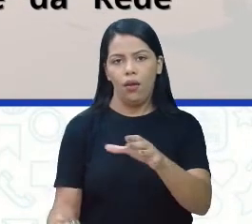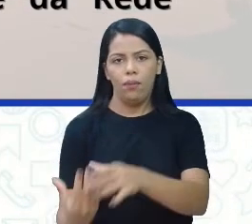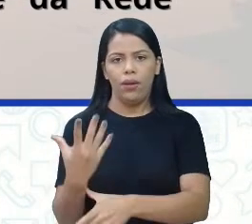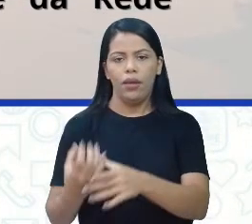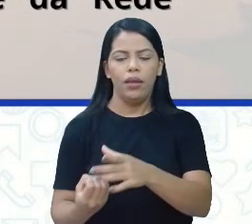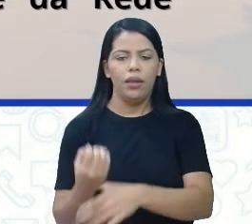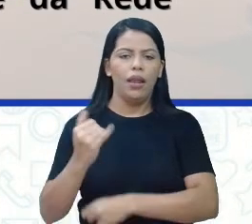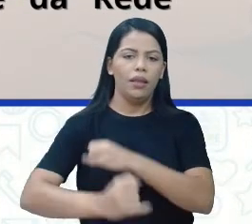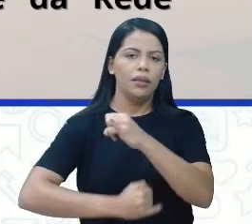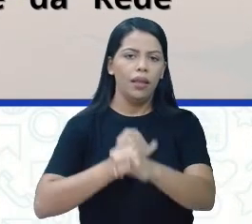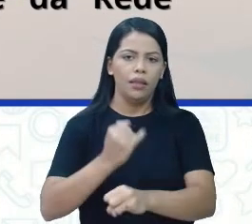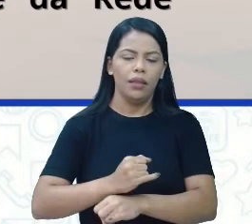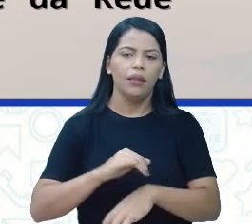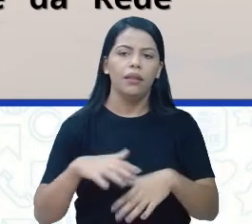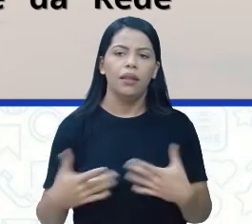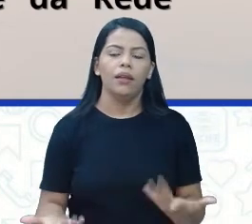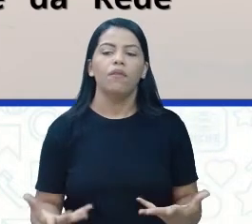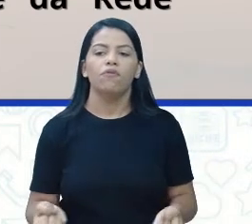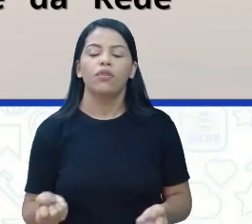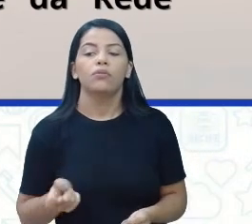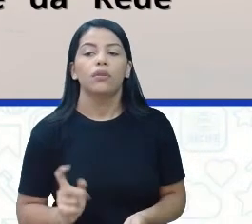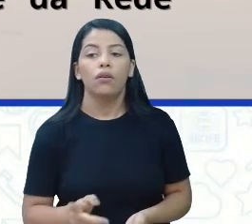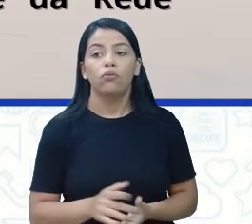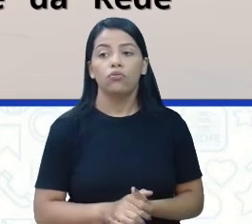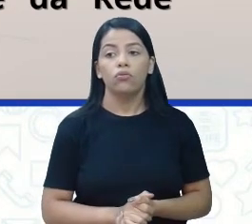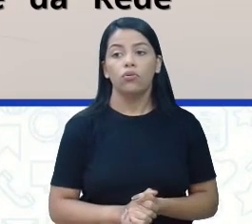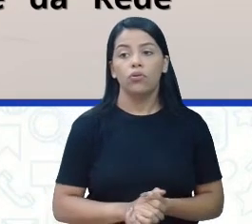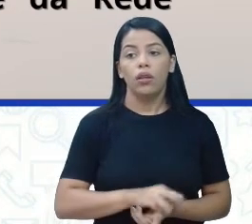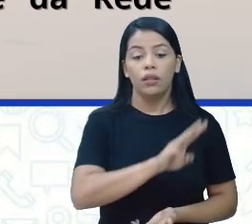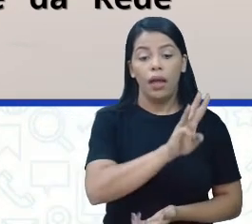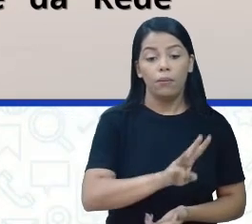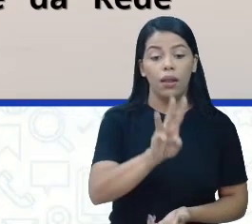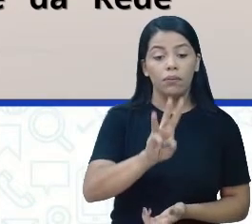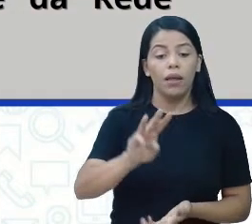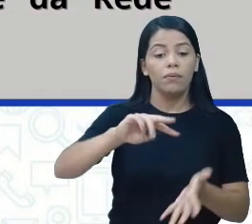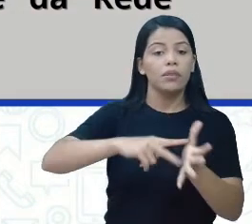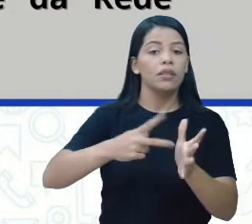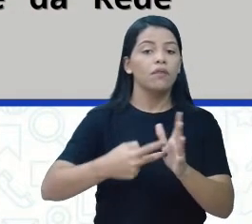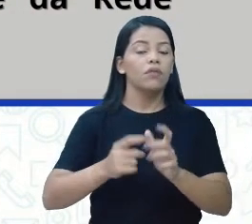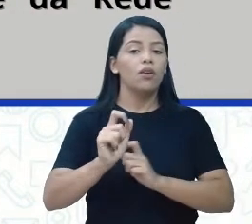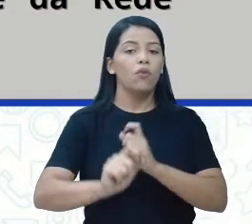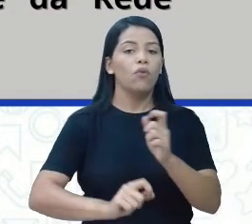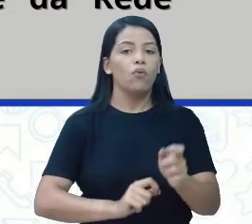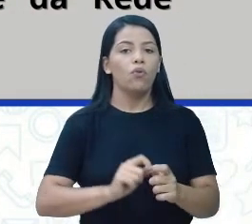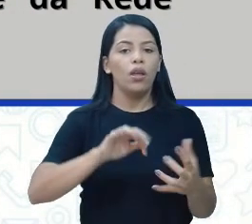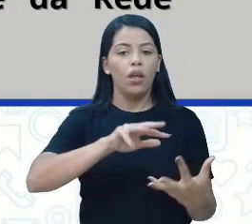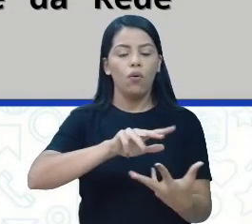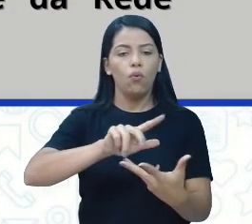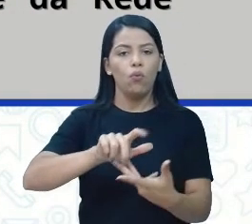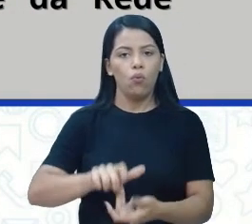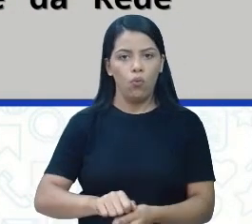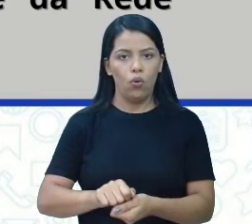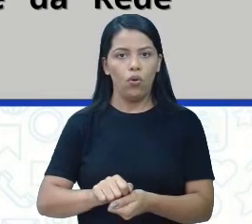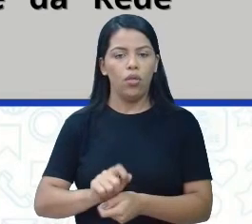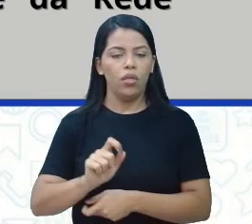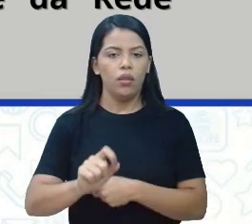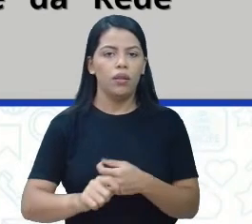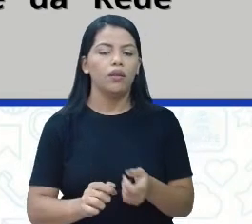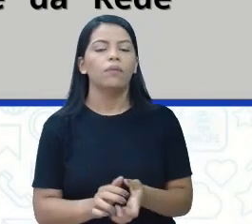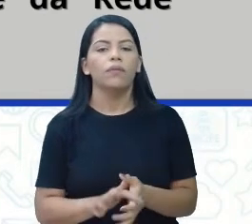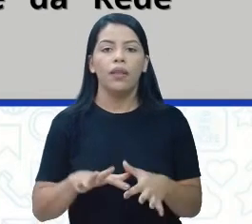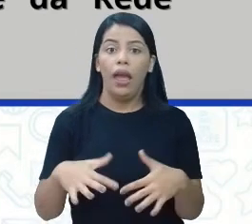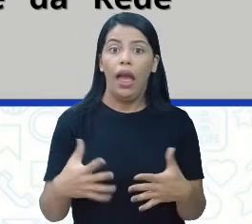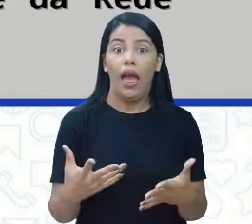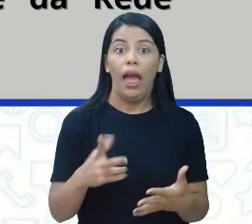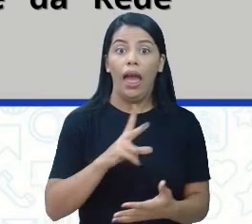navegadores, olha só ali, ó. Vamos lá, professor, o www, o que é que significa? World Wide Web, olha.